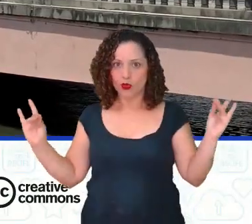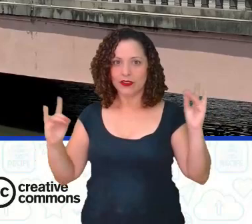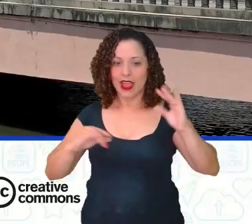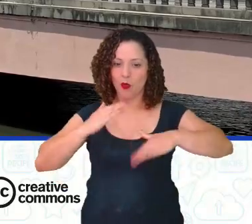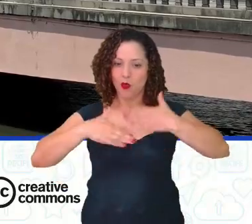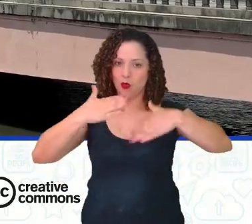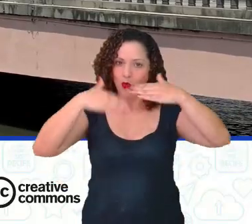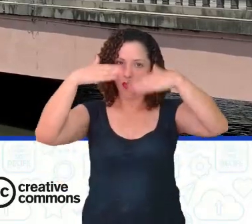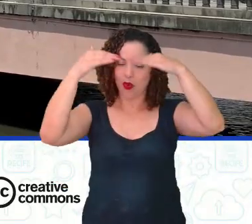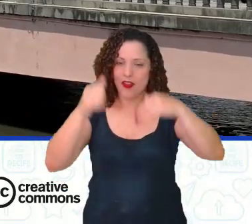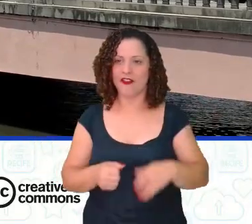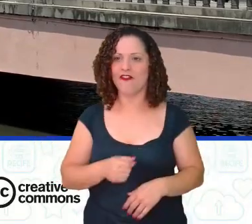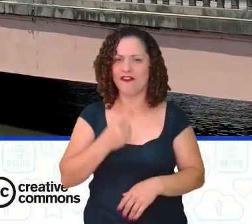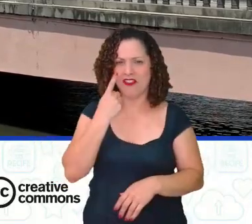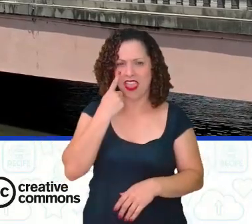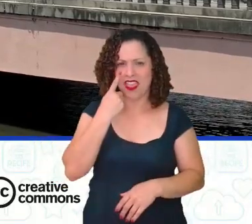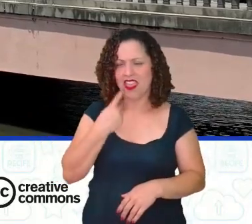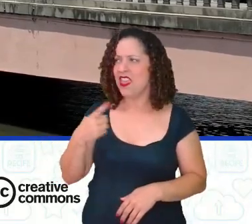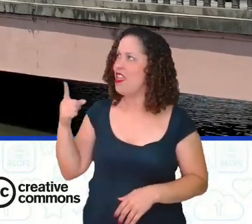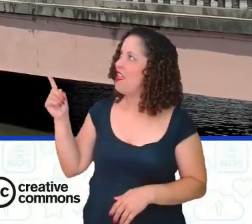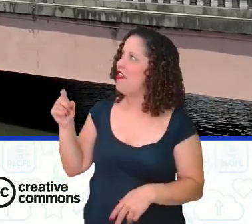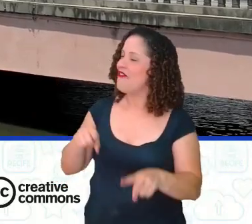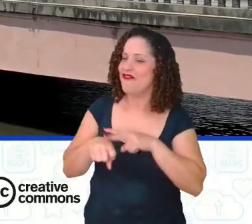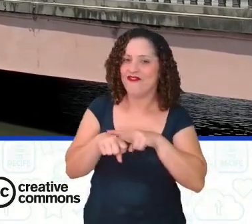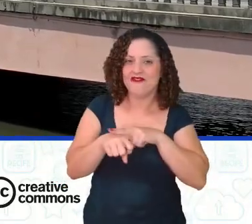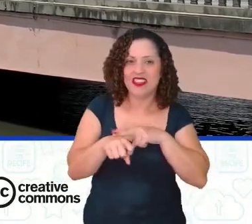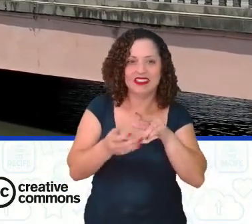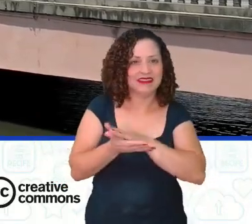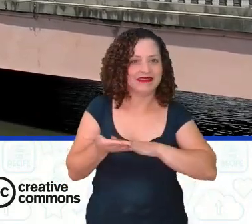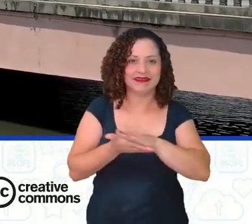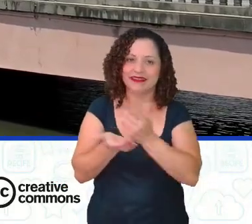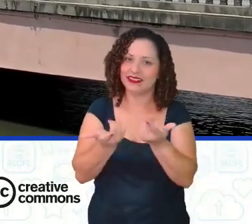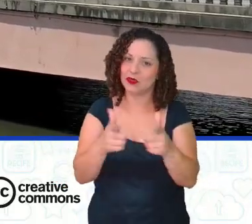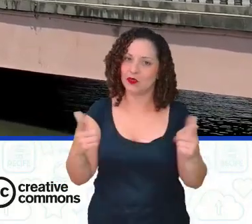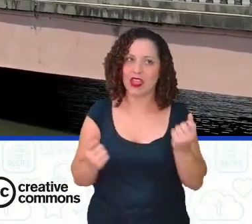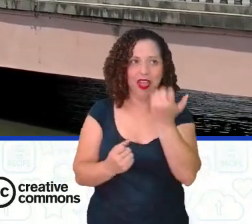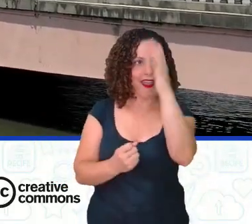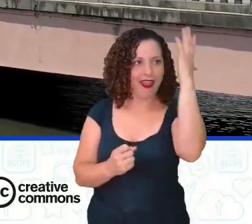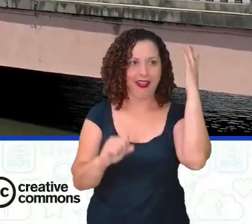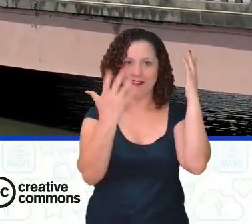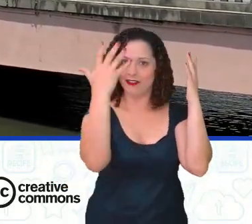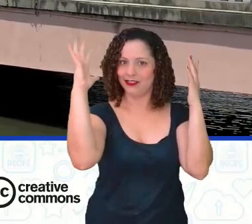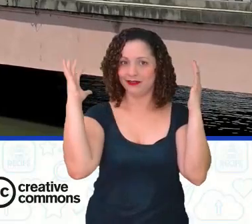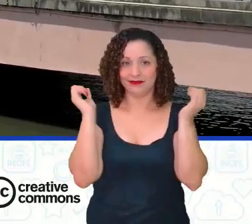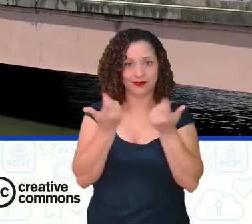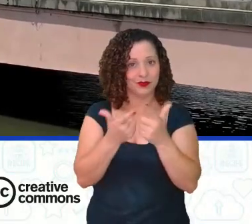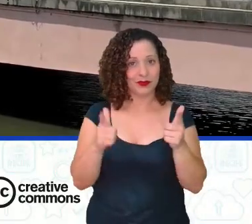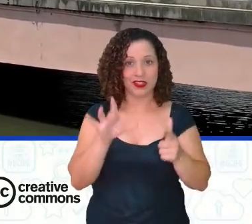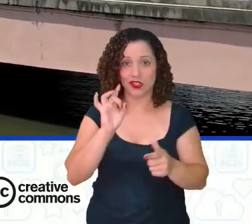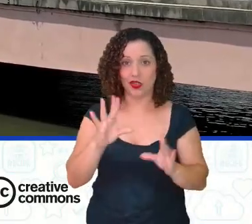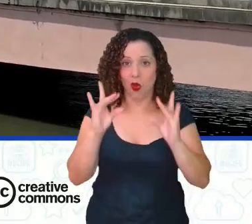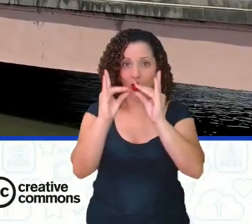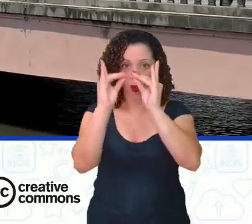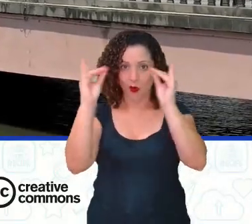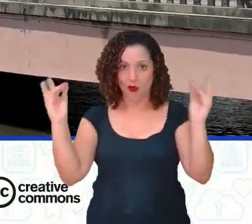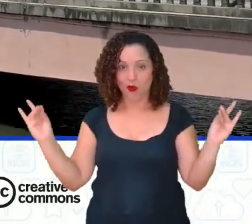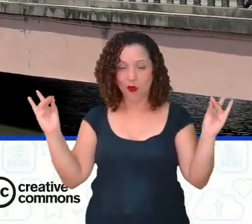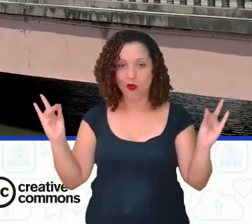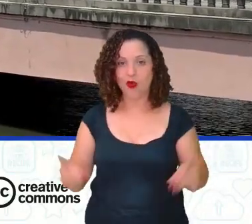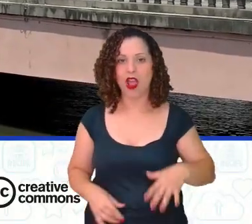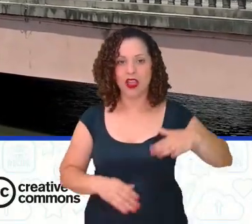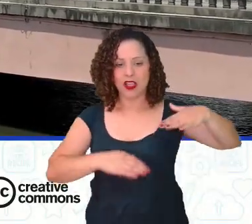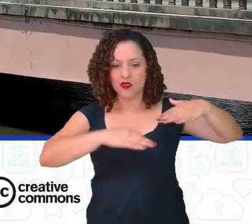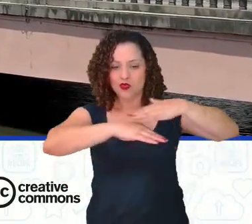não vê mais área verde, professor Jorge, você só vê as construções, os veículos e as pessoas